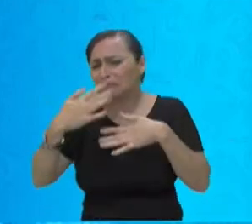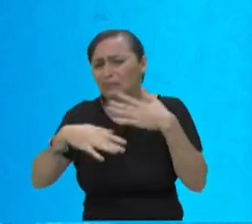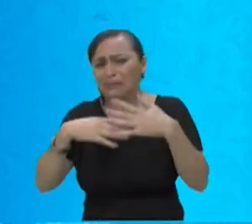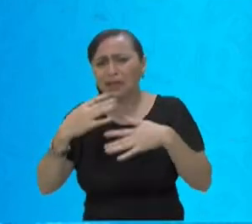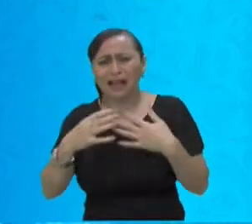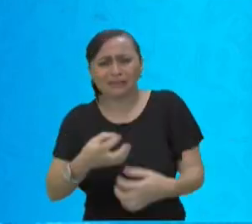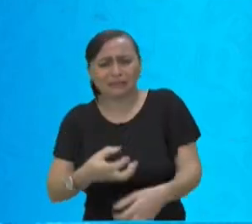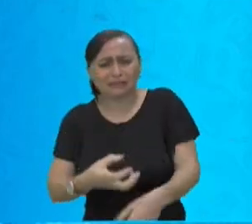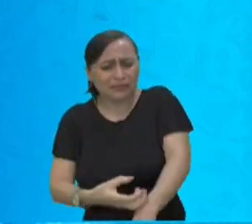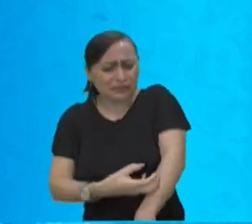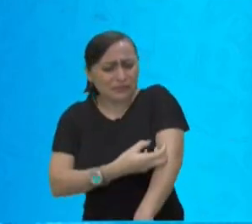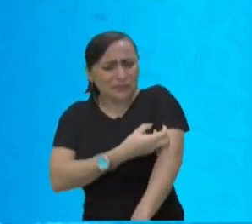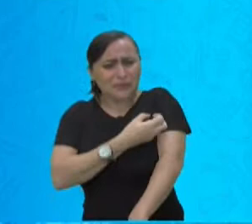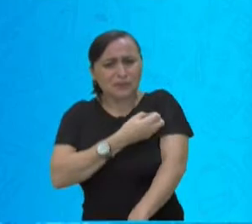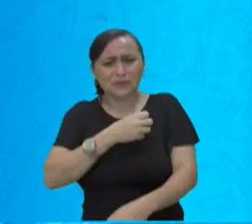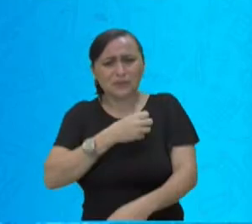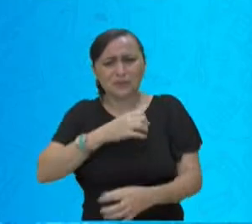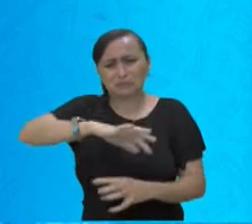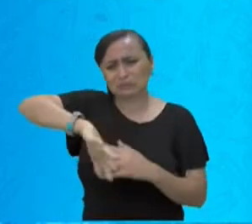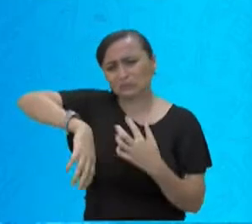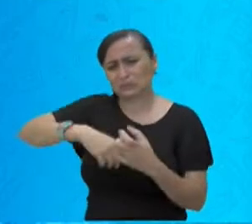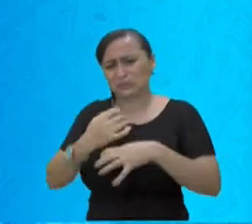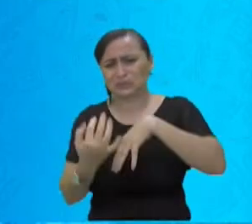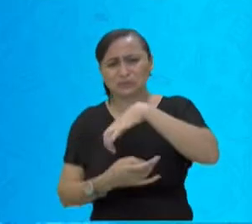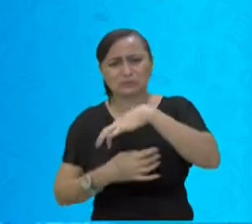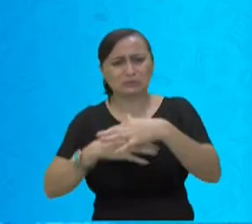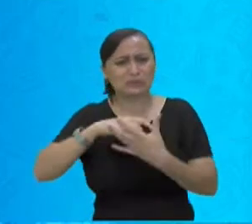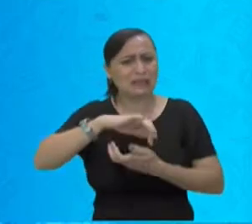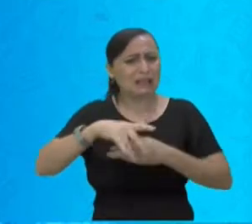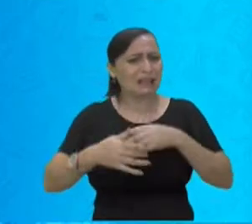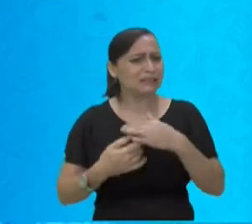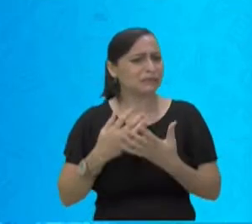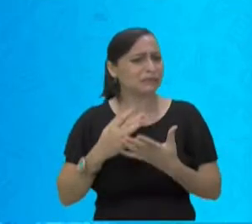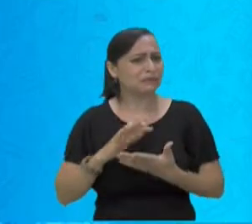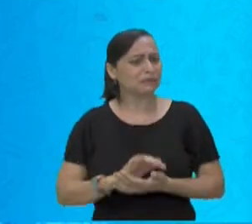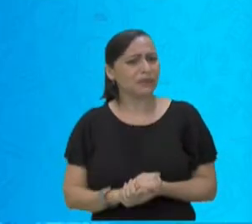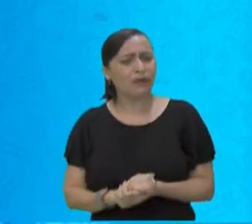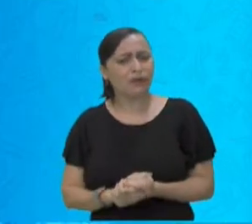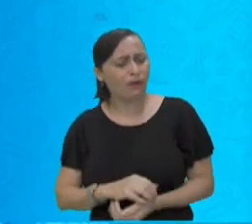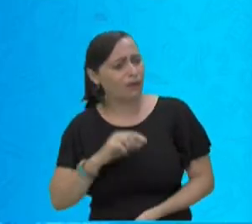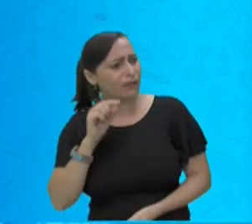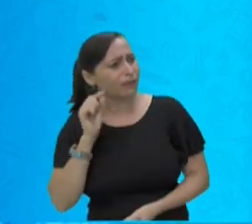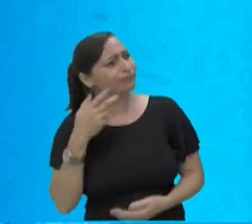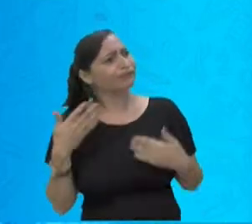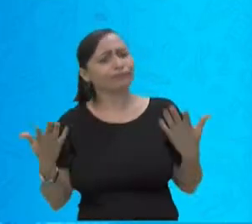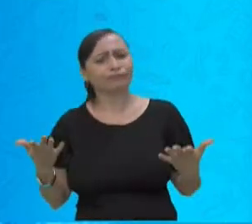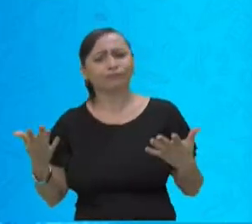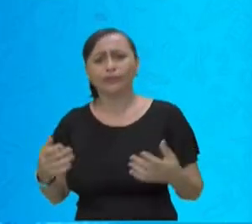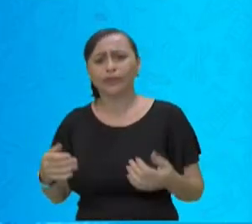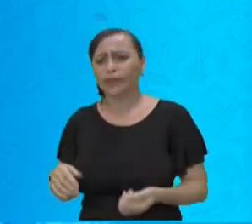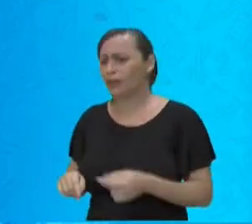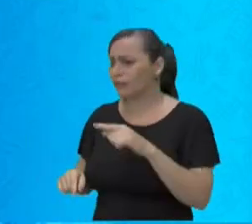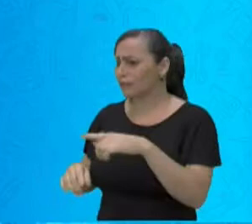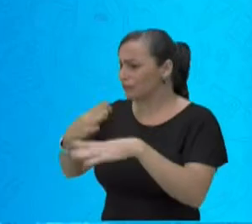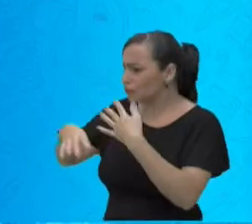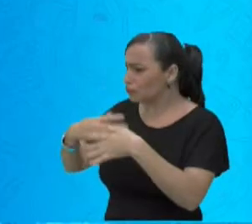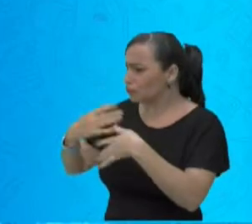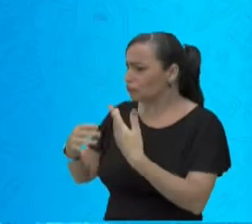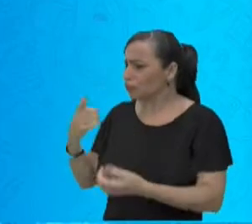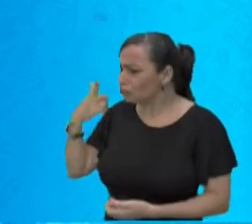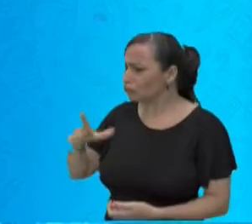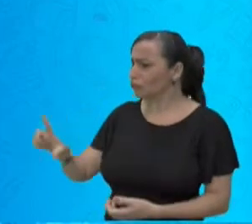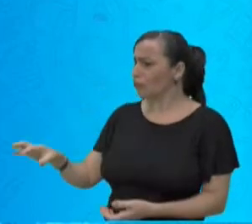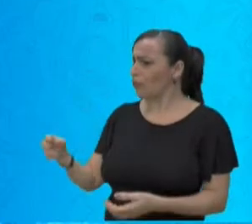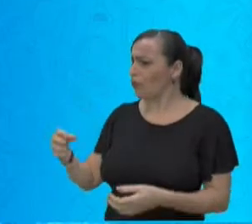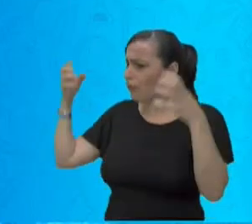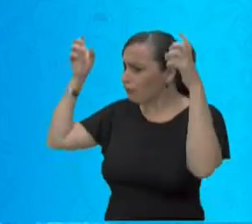com as suas emoções você fez uma bagunça com essas suas emoções de novo nas cores